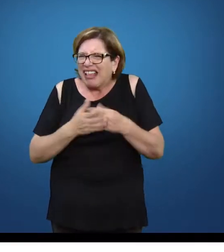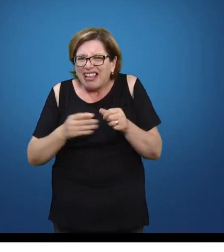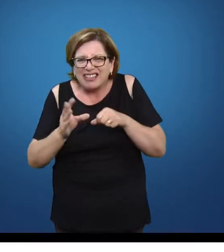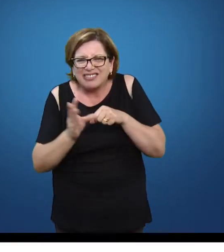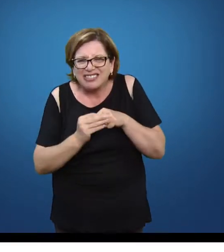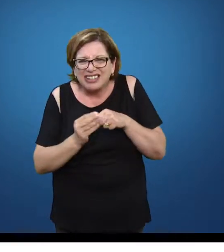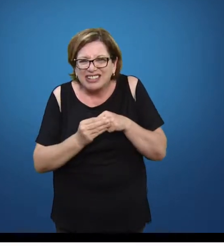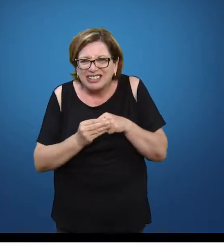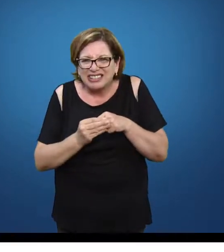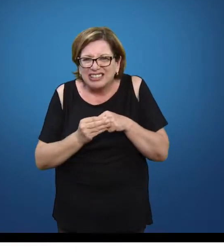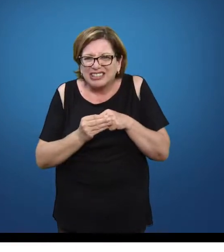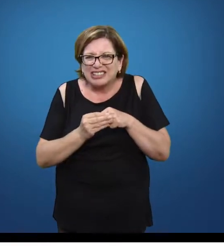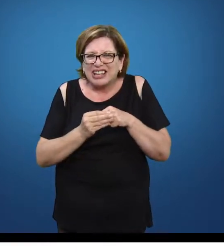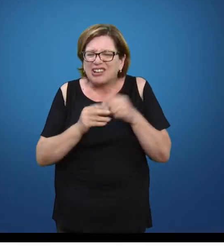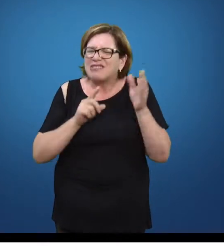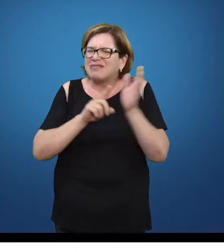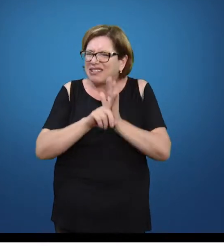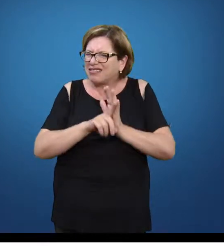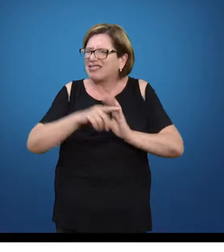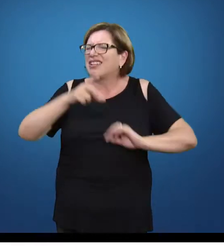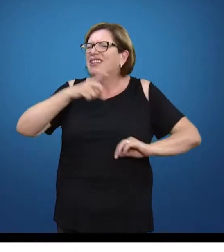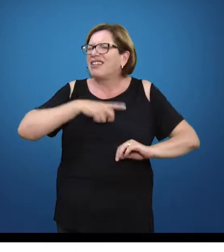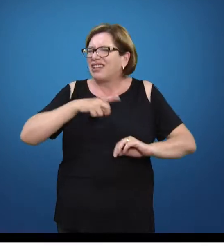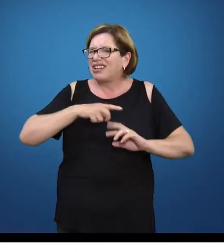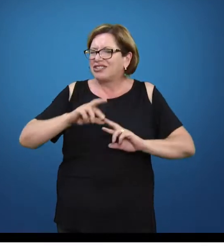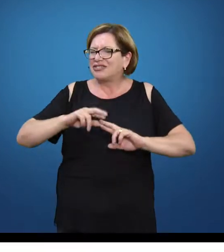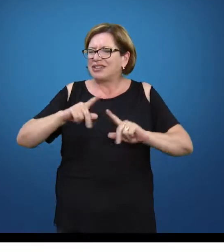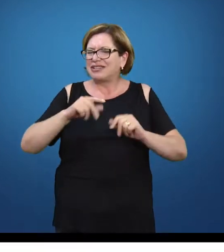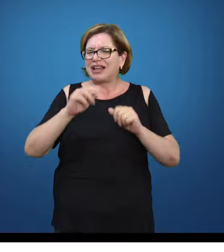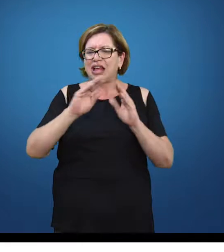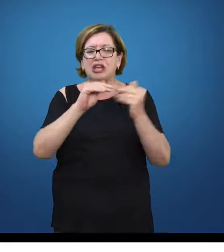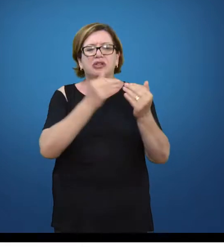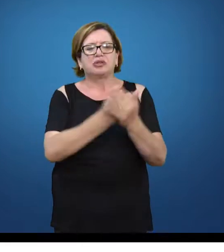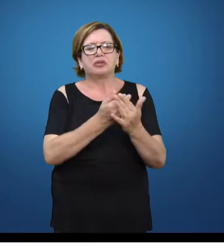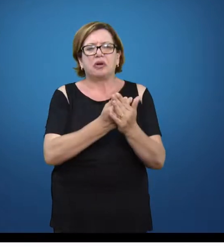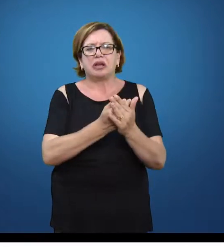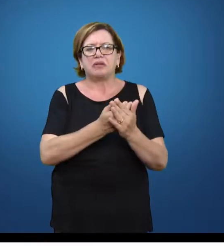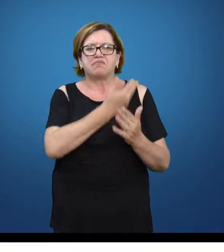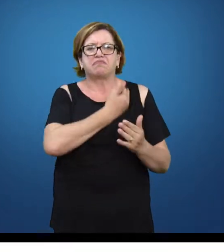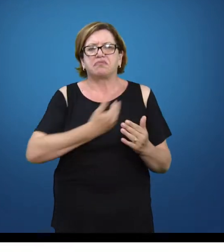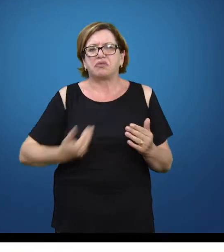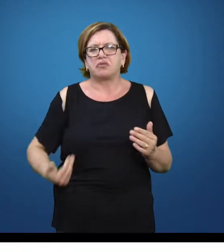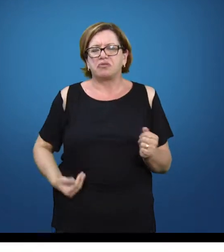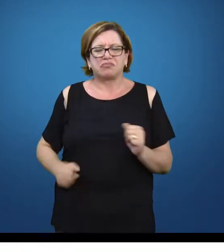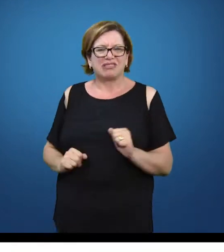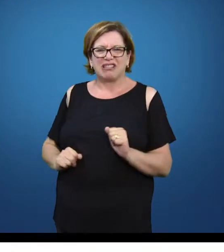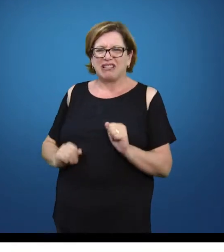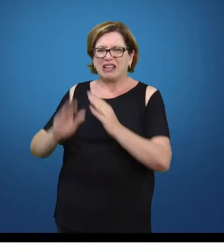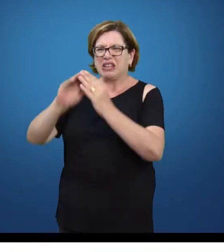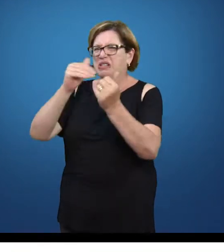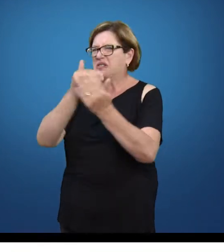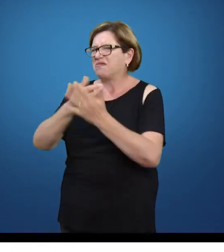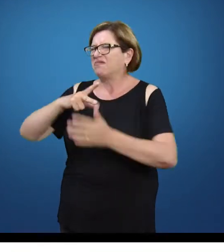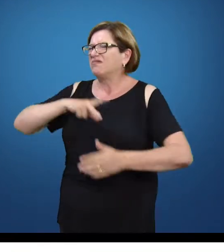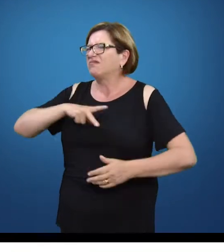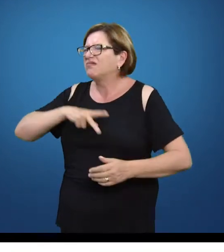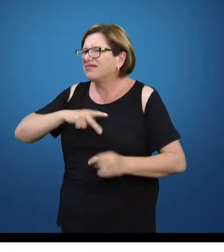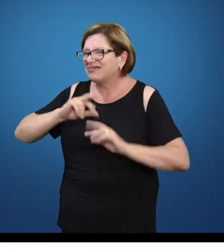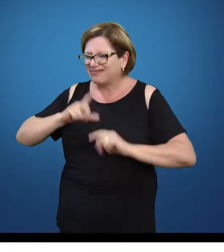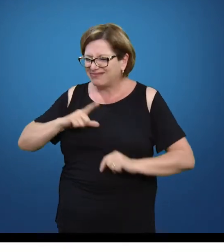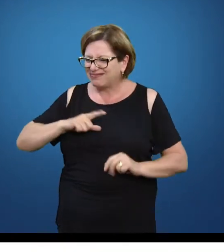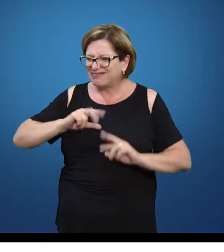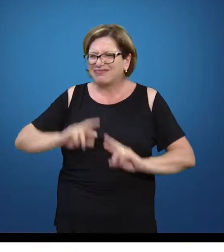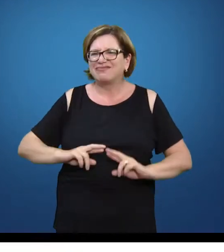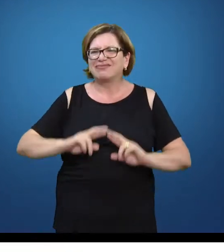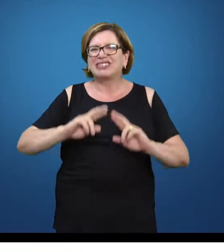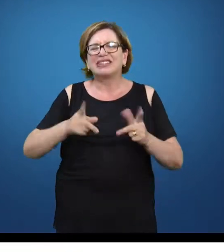uma escola pública, uma escola privada, uma escola filantrópica? Que conhecimento é esse?